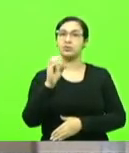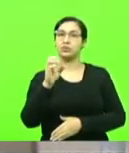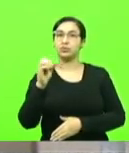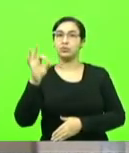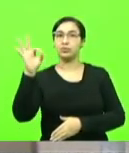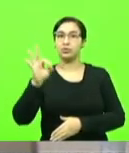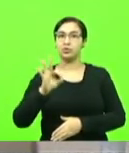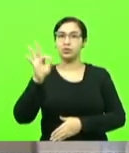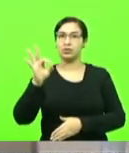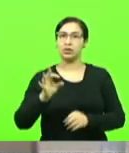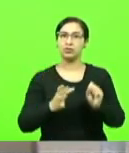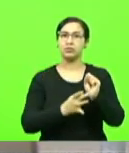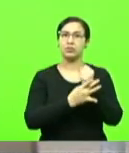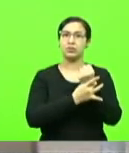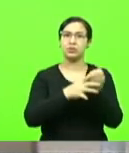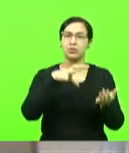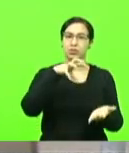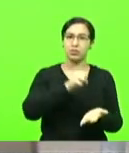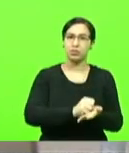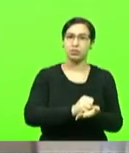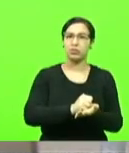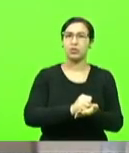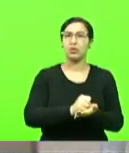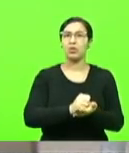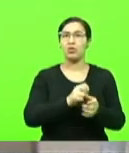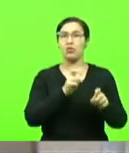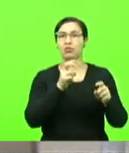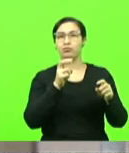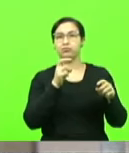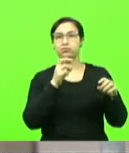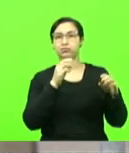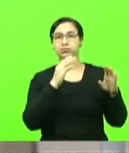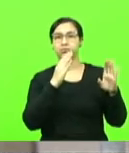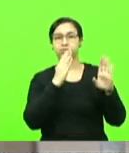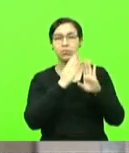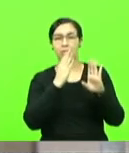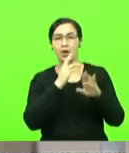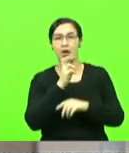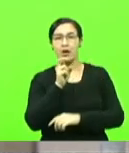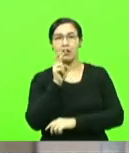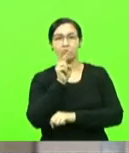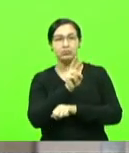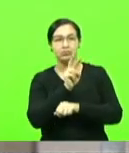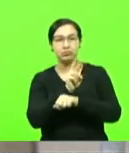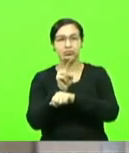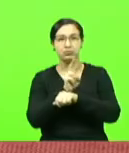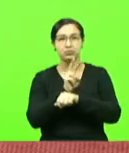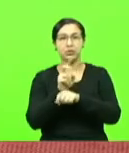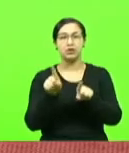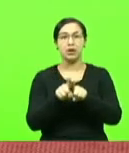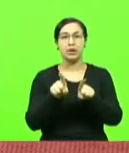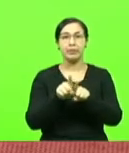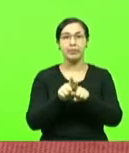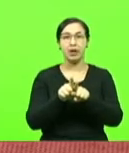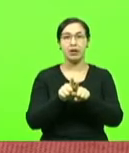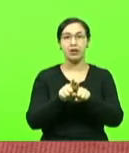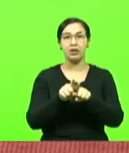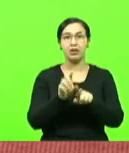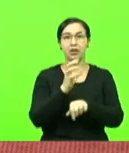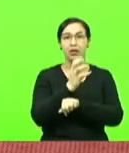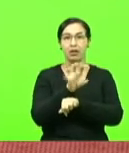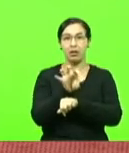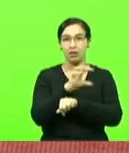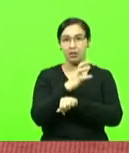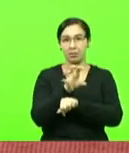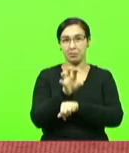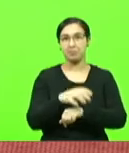segurança, contratação de mais vigilantes e compras de câmeras de monitoramento, em discussão. Não havendo quem queira